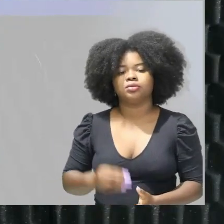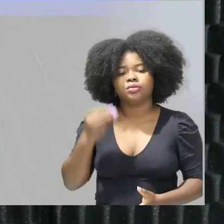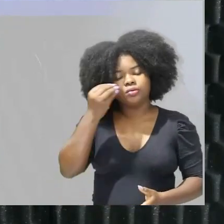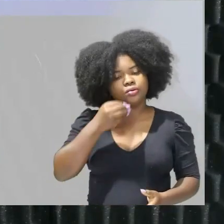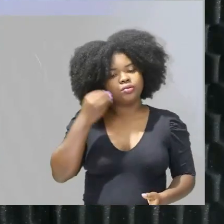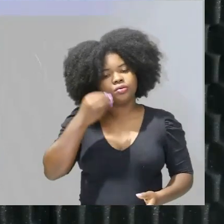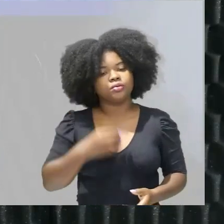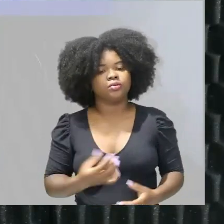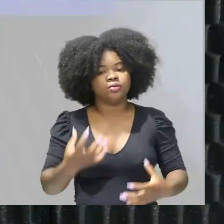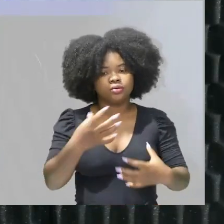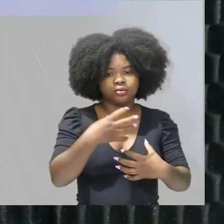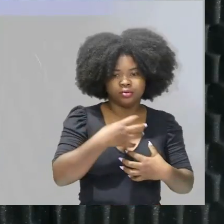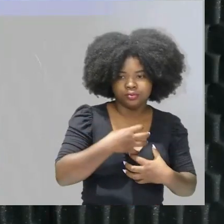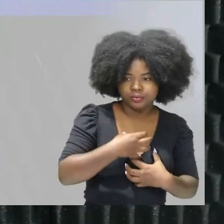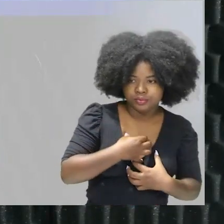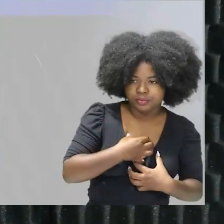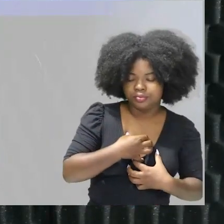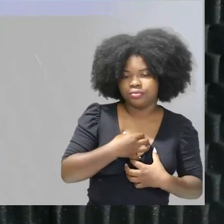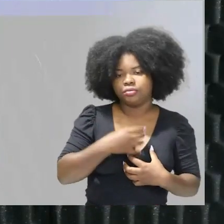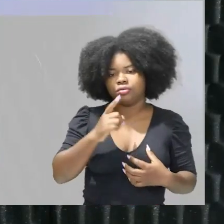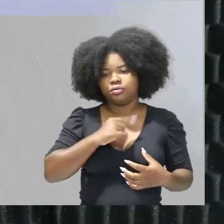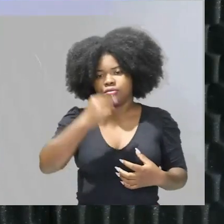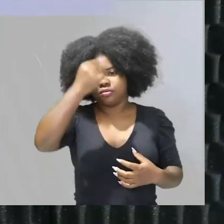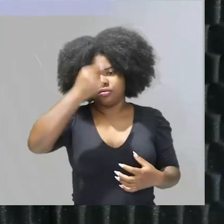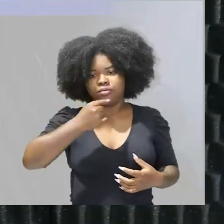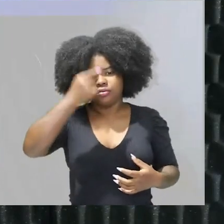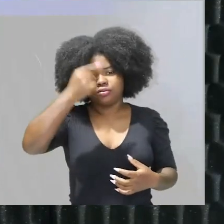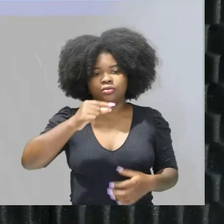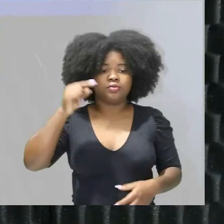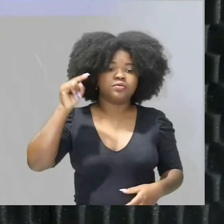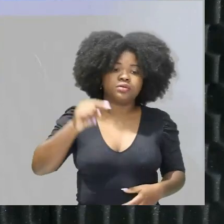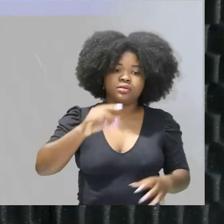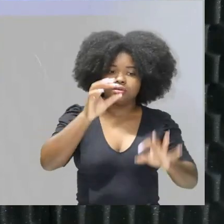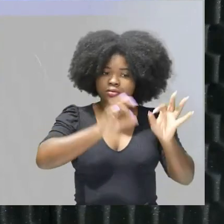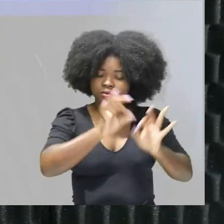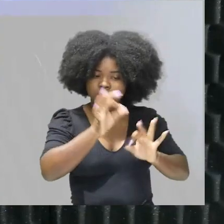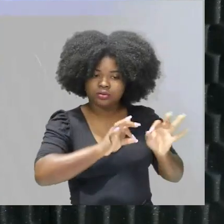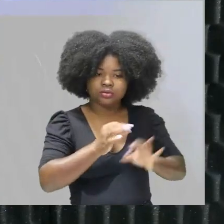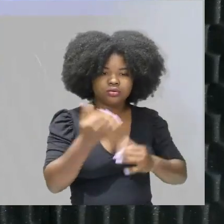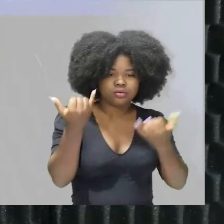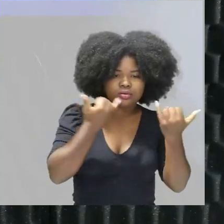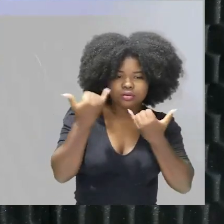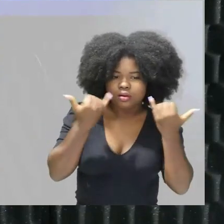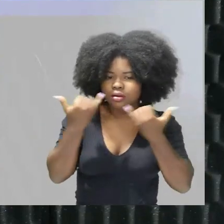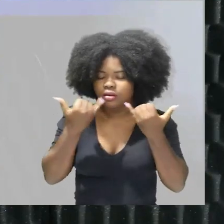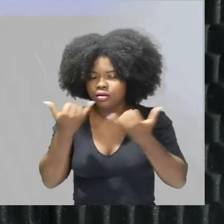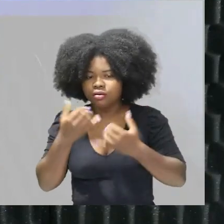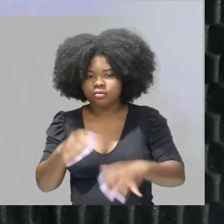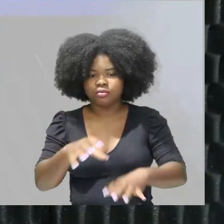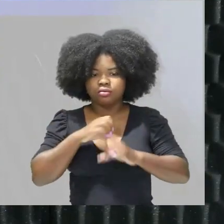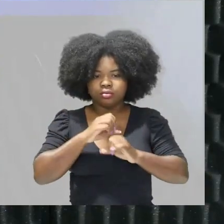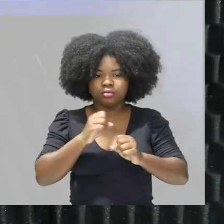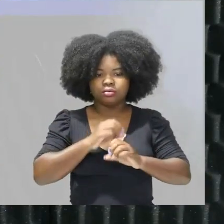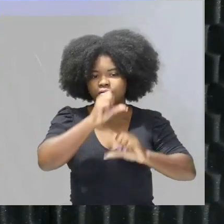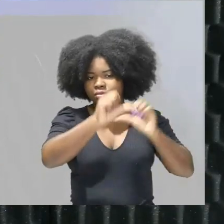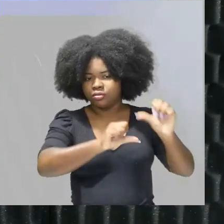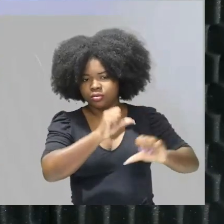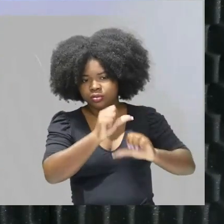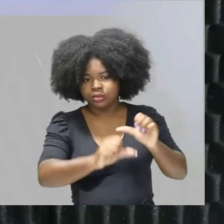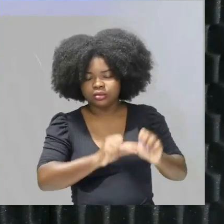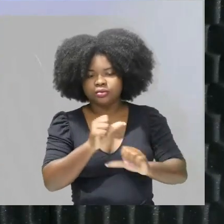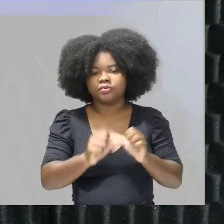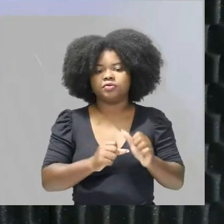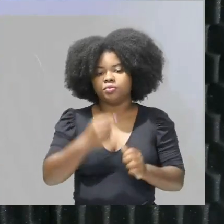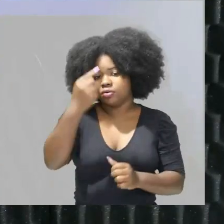você está formulando imagens você está captando os dados e transformando esses dados em imagens para você quando